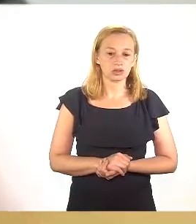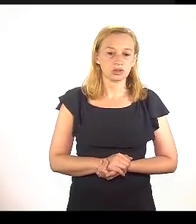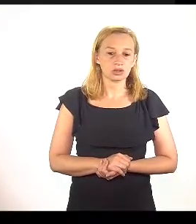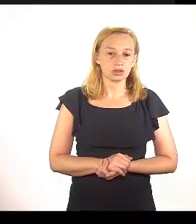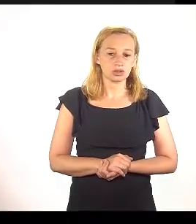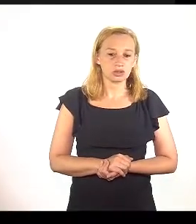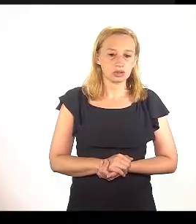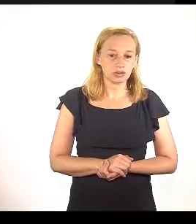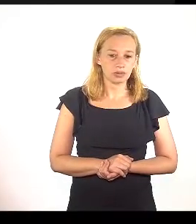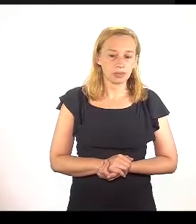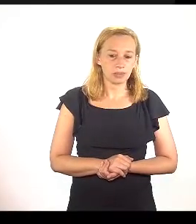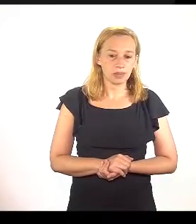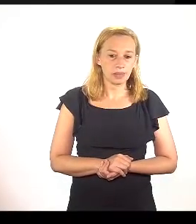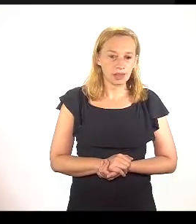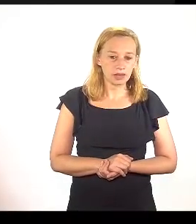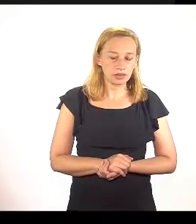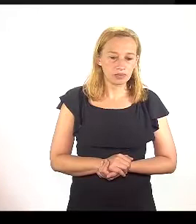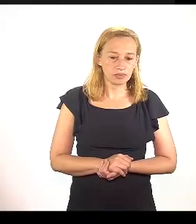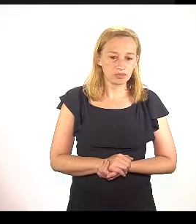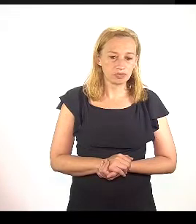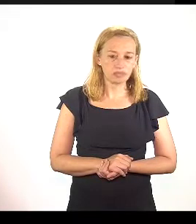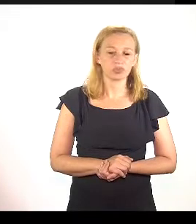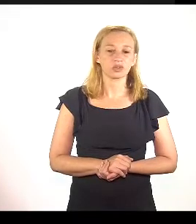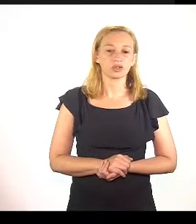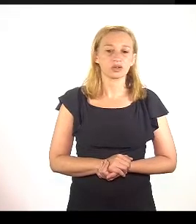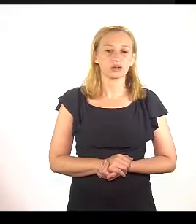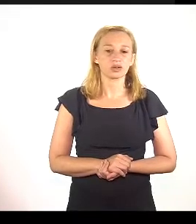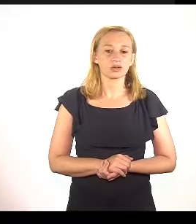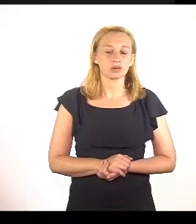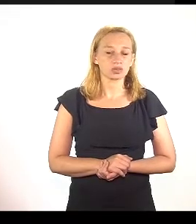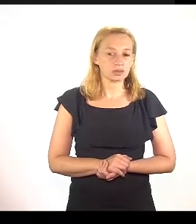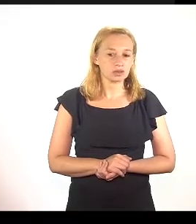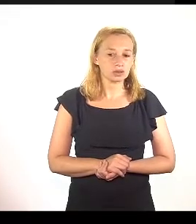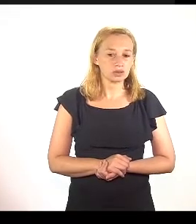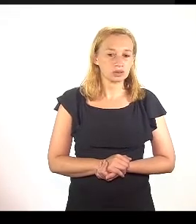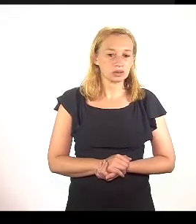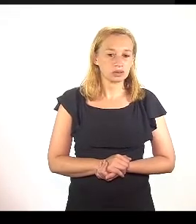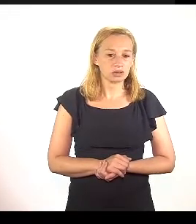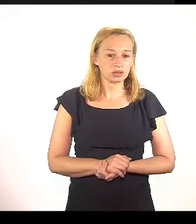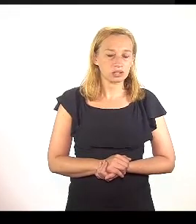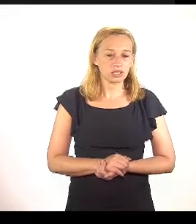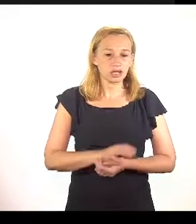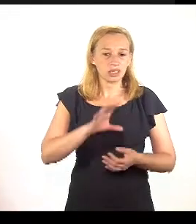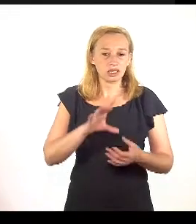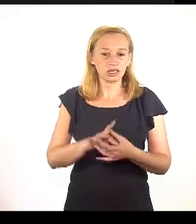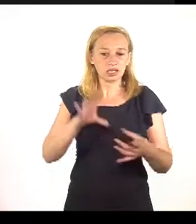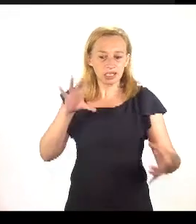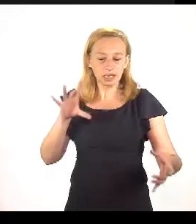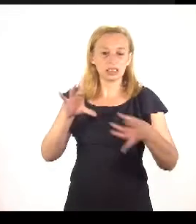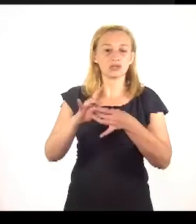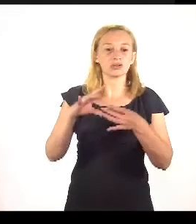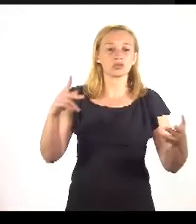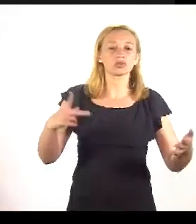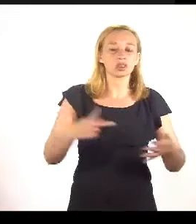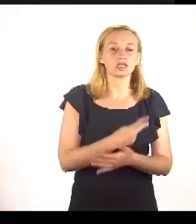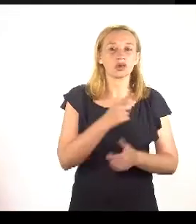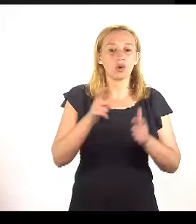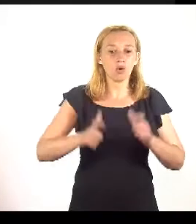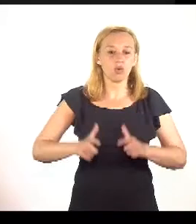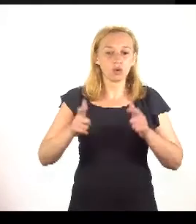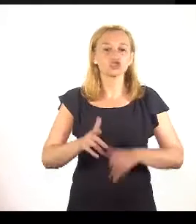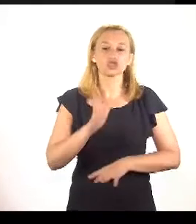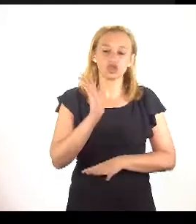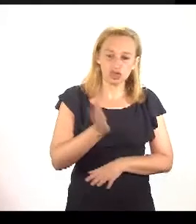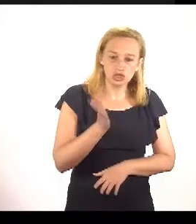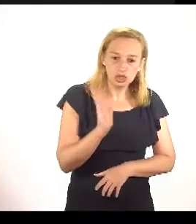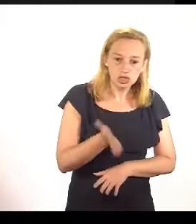complexidade. É muito relevante essa sincronia que aconteceu, onde que eu já vinha